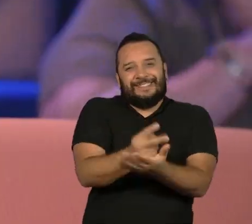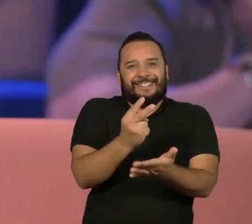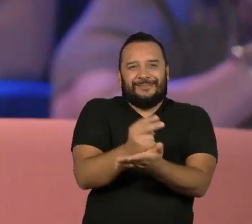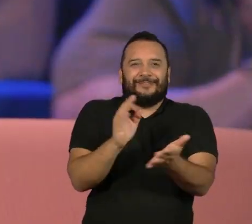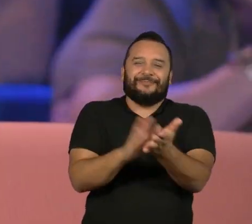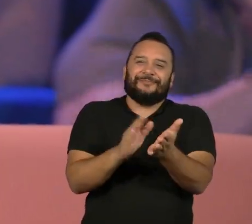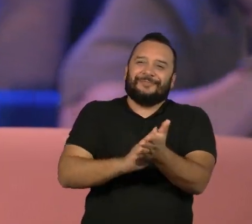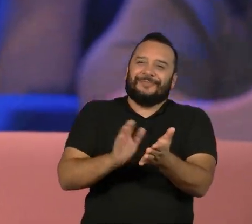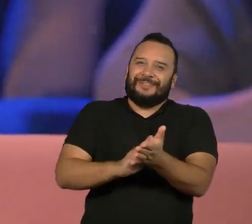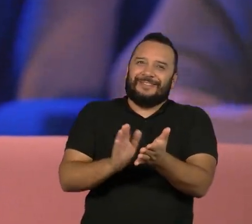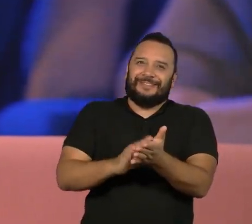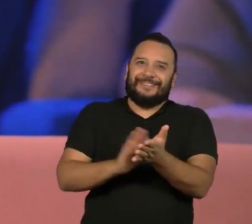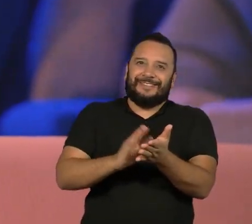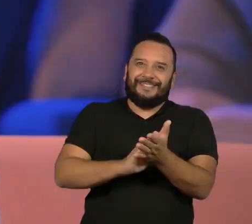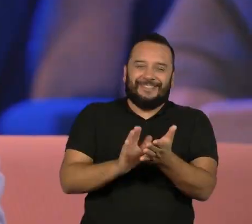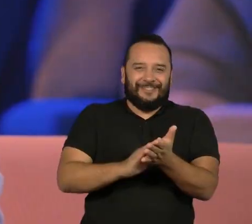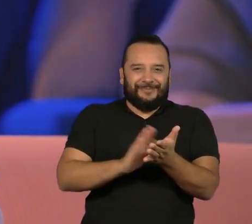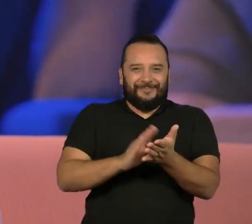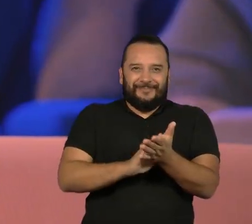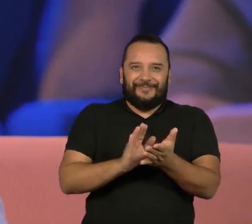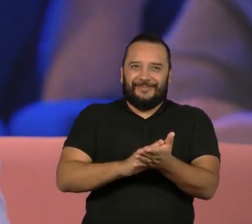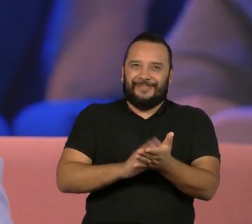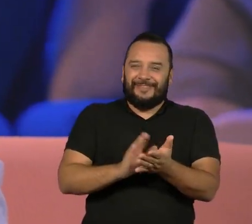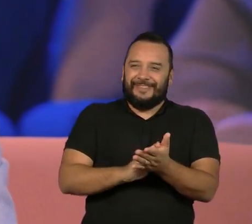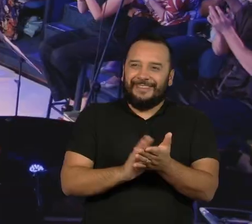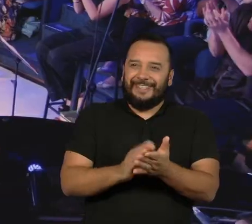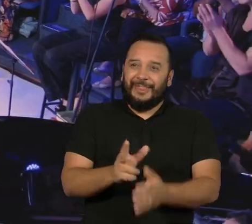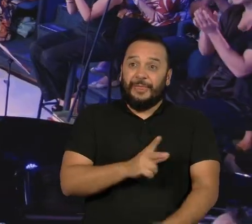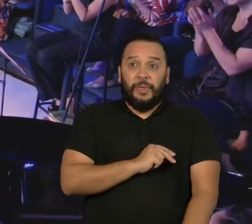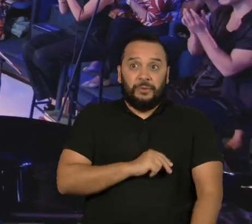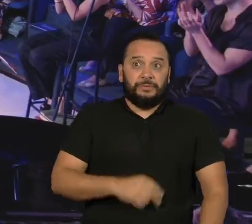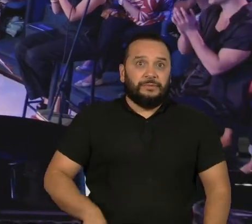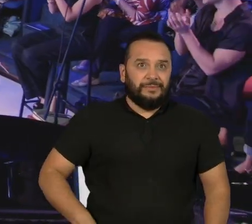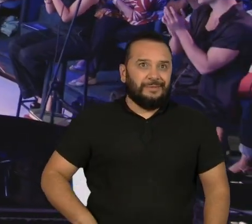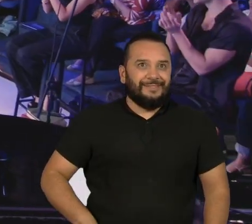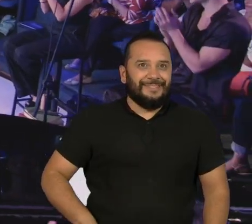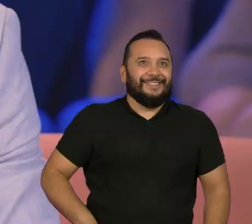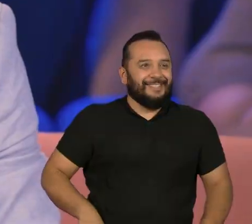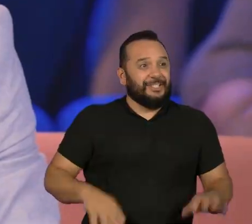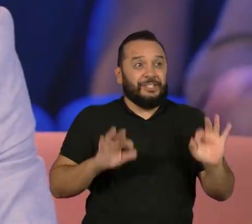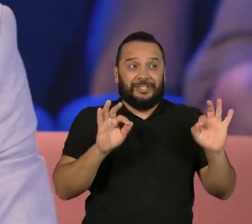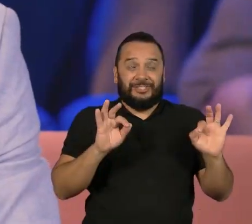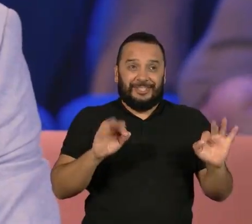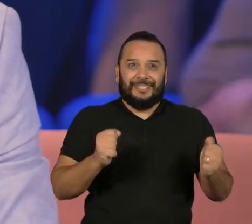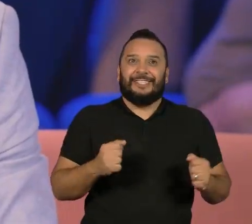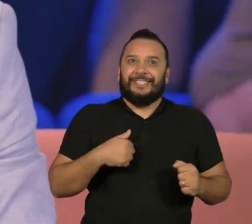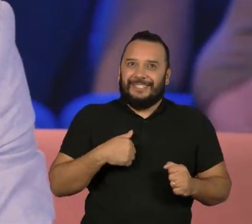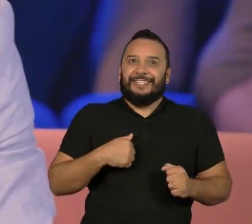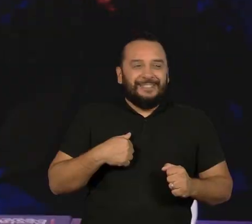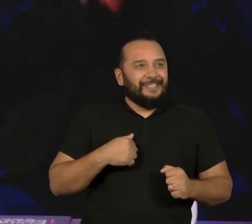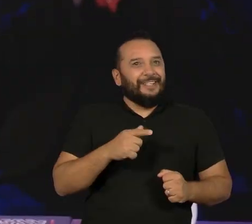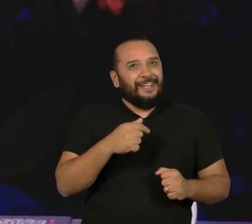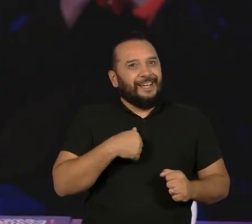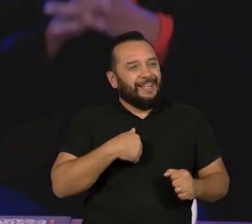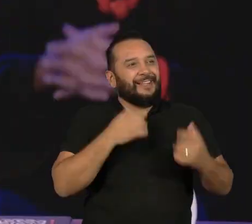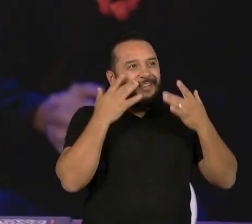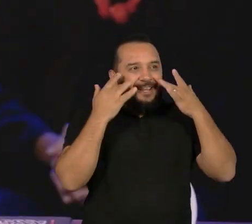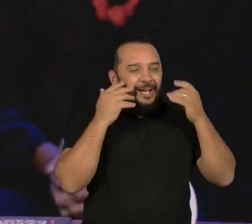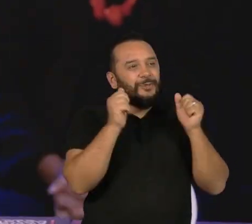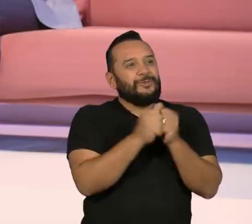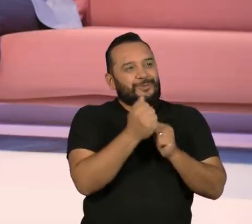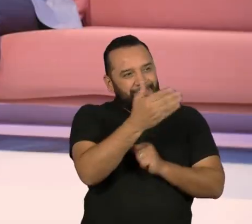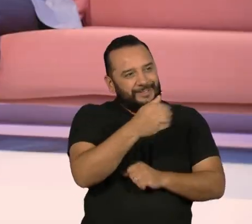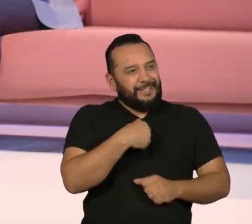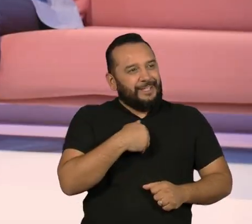isso aí. Nossa! Que chique, Totia Meirelles. Totia fez Pippin com você, Fez né? Pippin